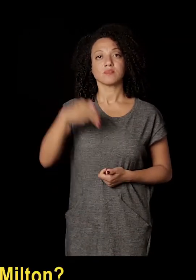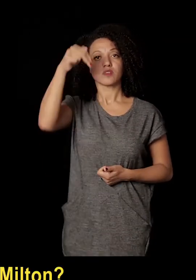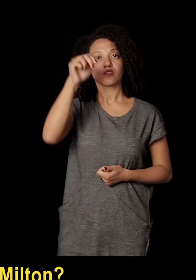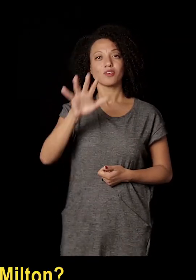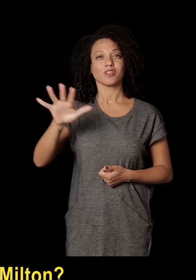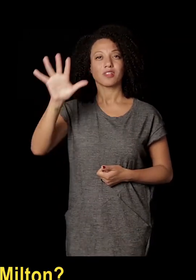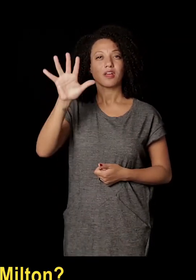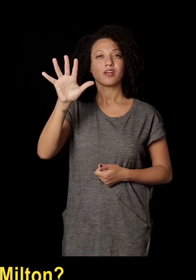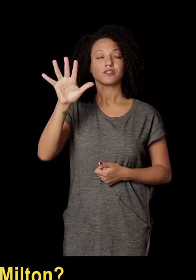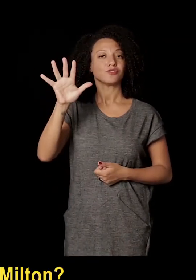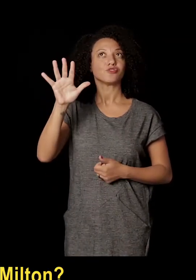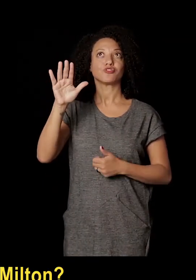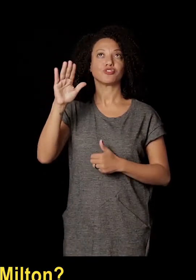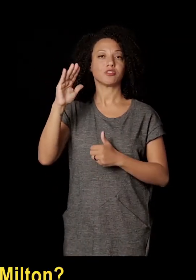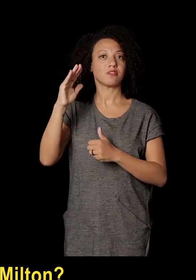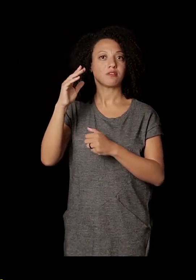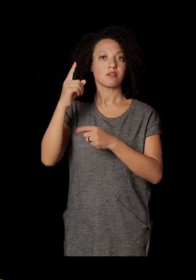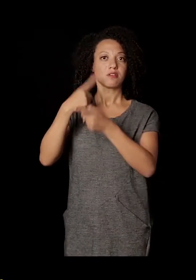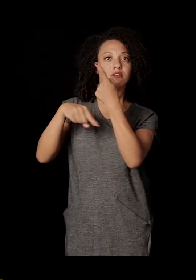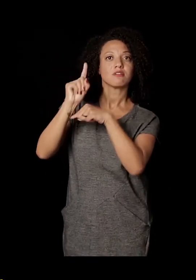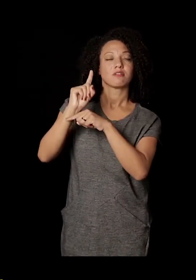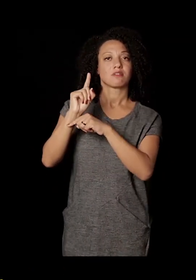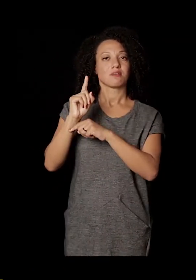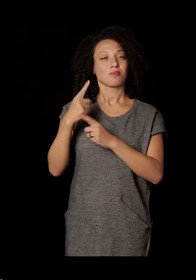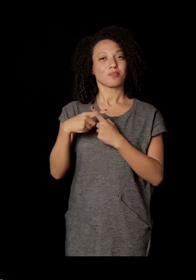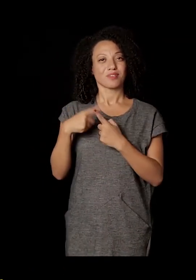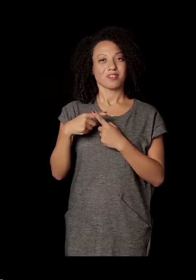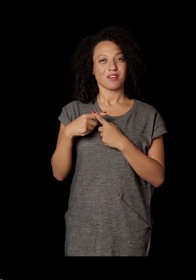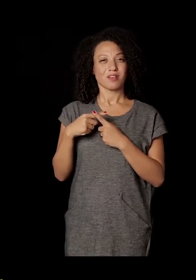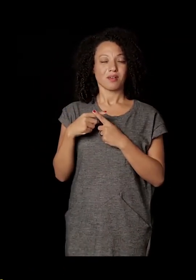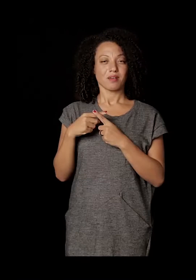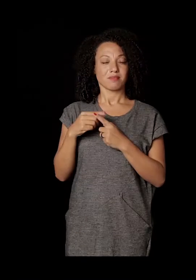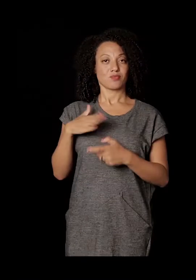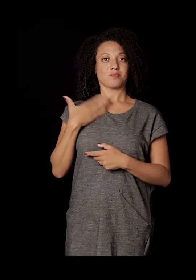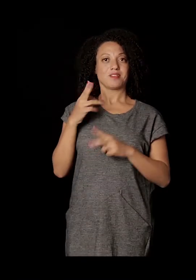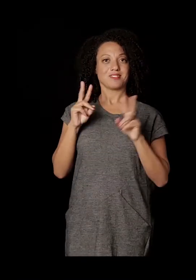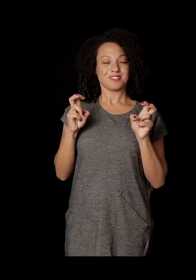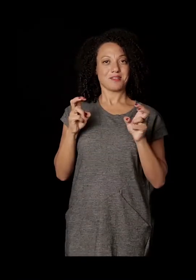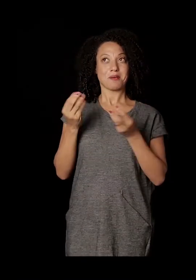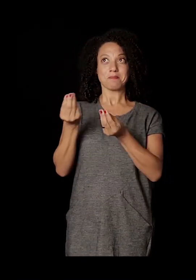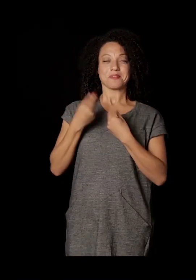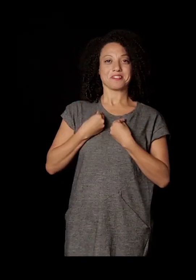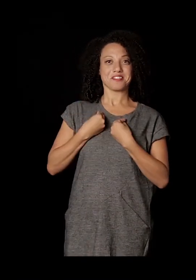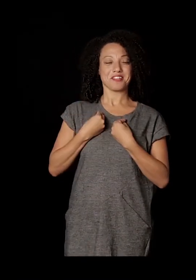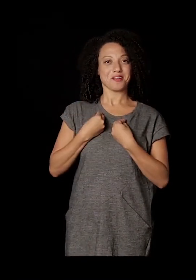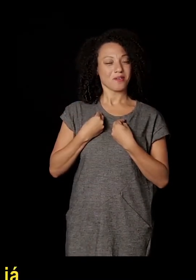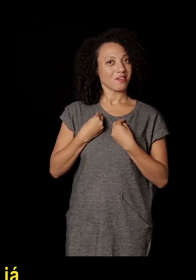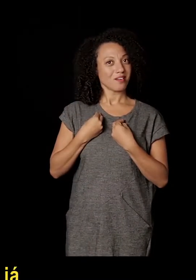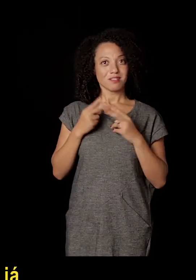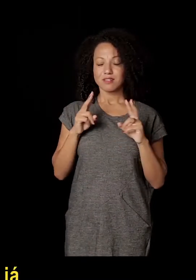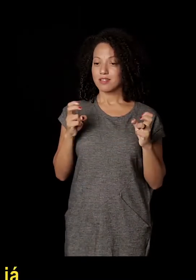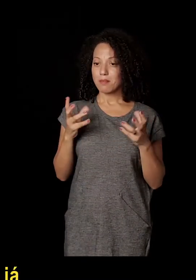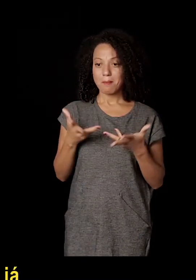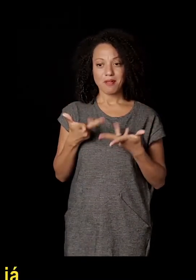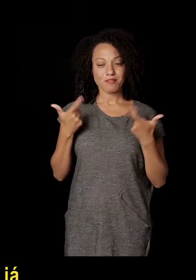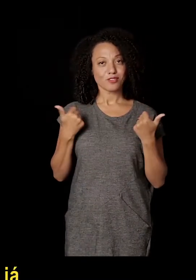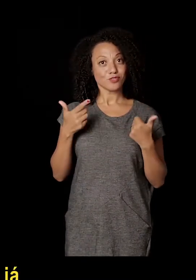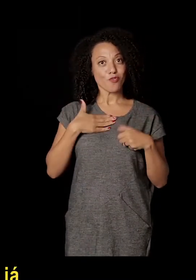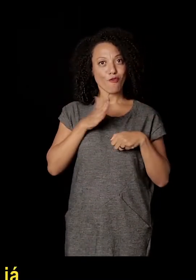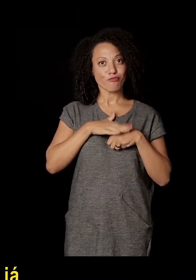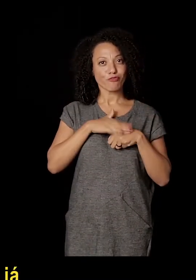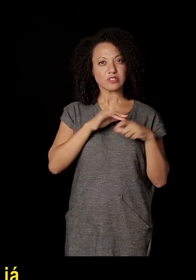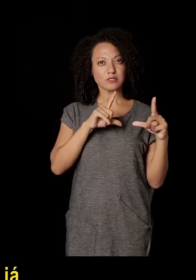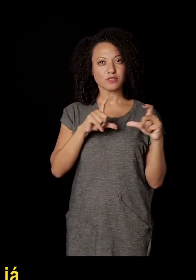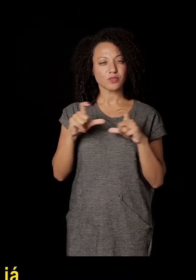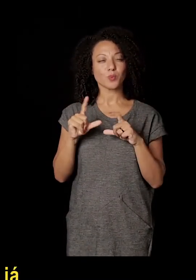Nordestes Emergentes, né, Milton? Nordestes Emergentes, que eu tive o tema, a minha surpresa foi ganhar o tema de presente mais fantástico que eu já fotografei na minha